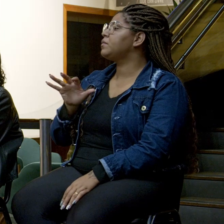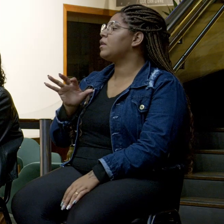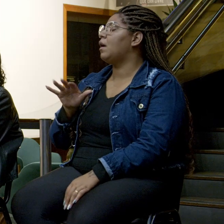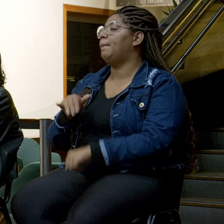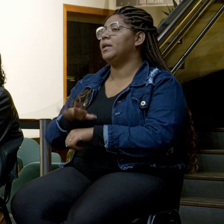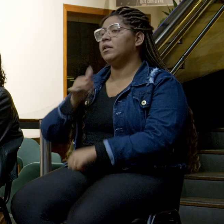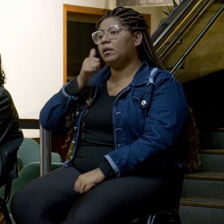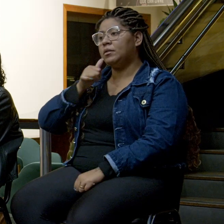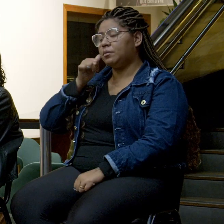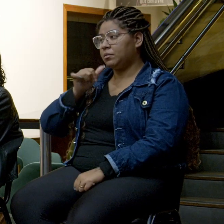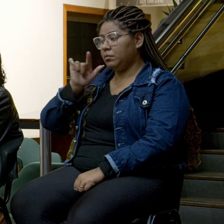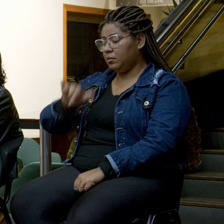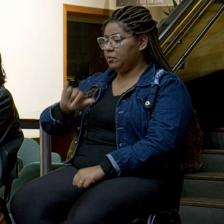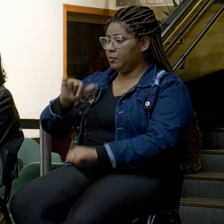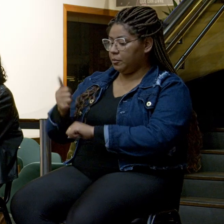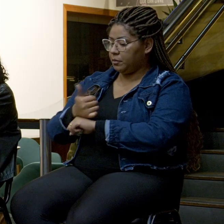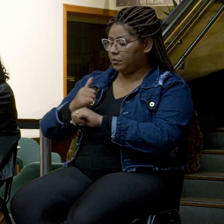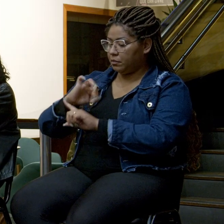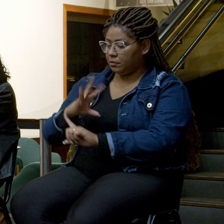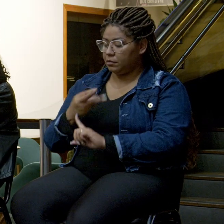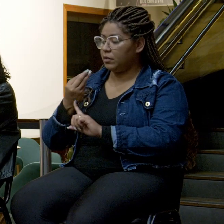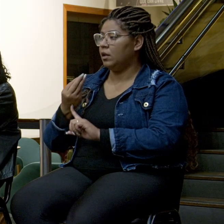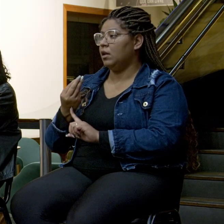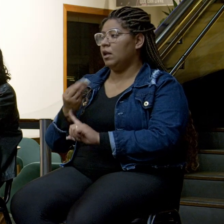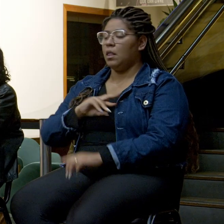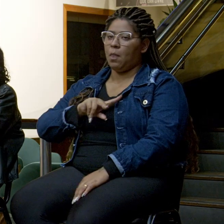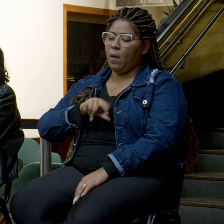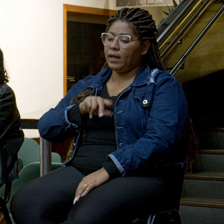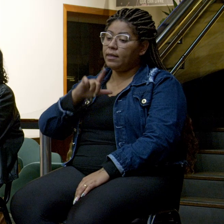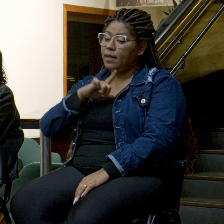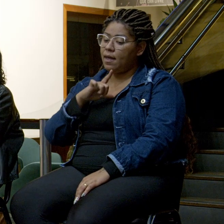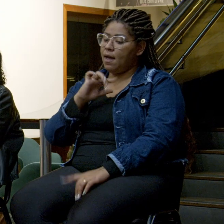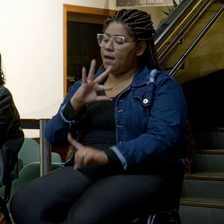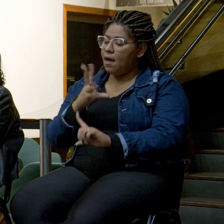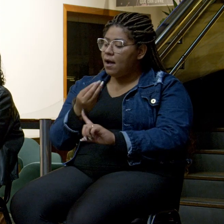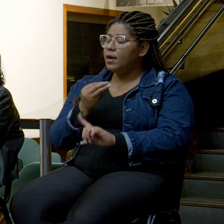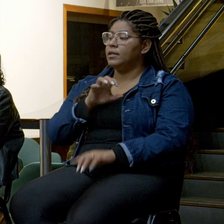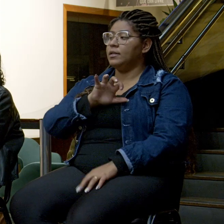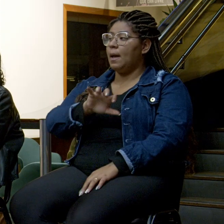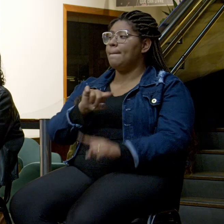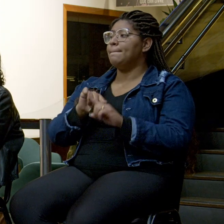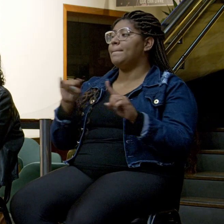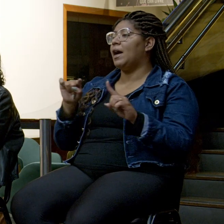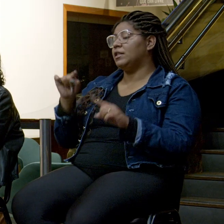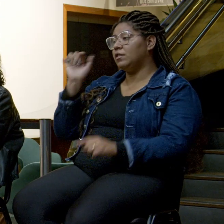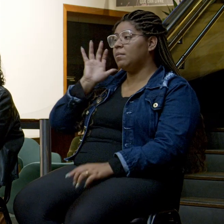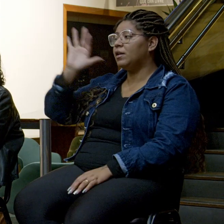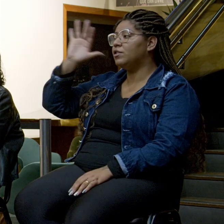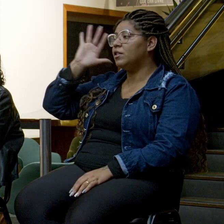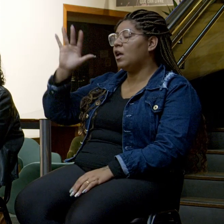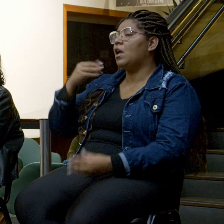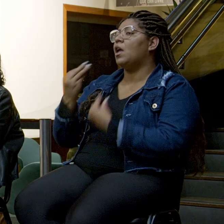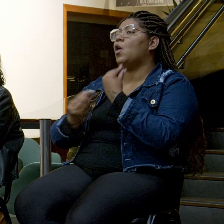mulheres artistas, não é? E não que não hajam obras e artistas mulheres que não estejam interessadas nisso, mas é quase como